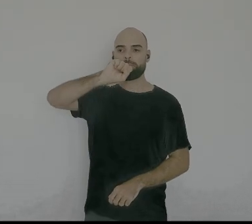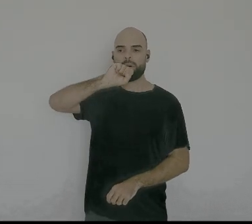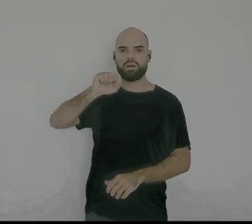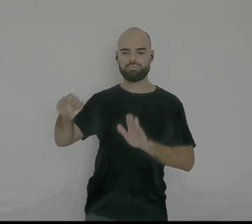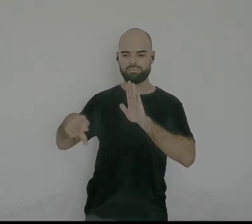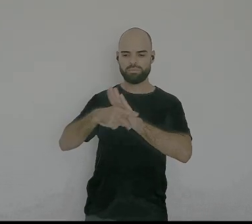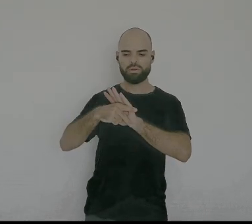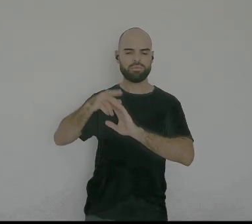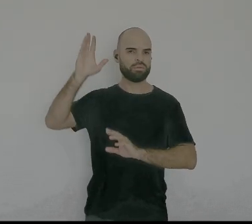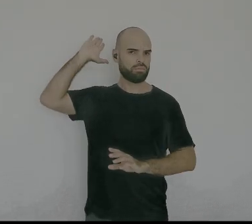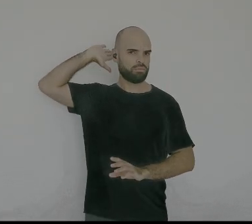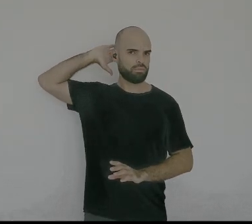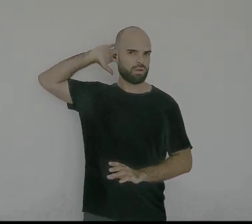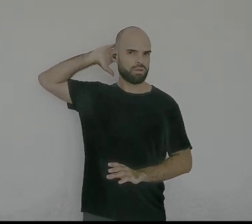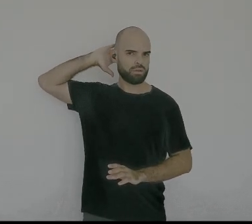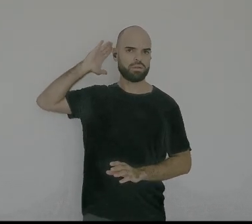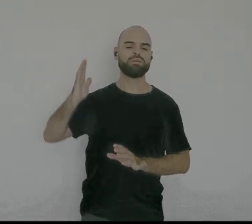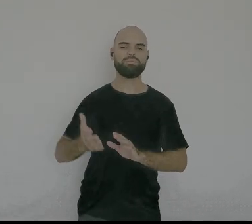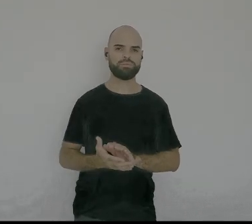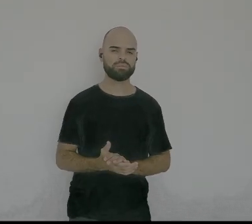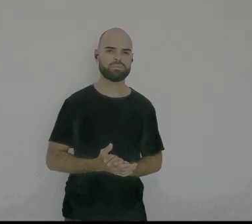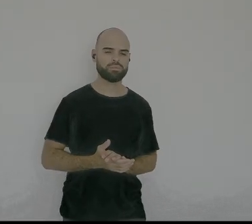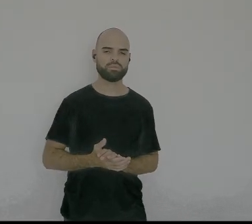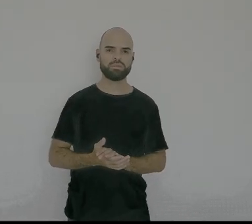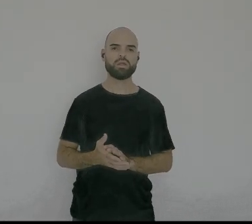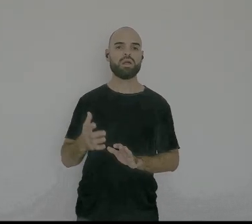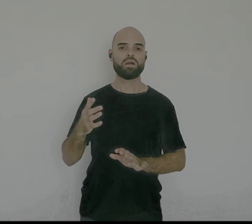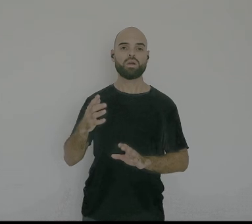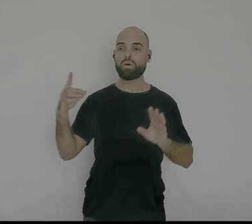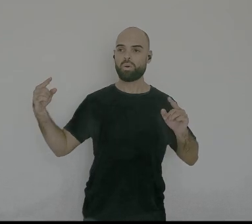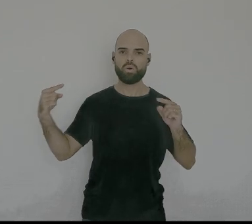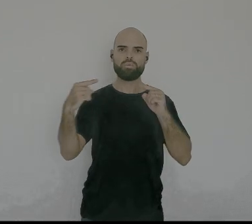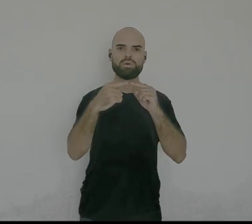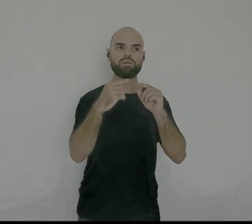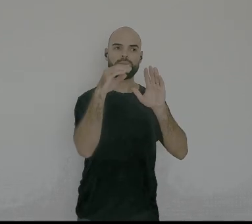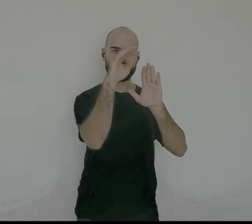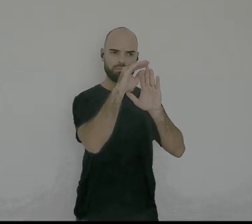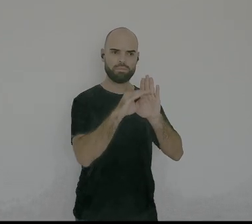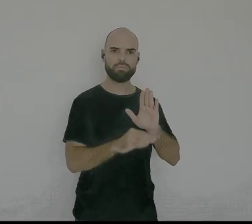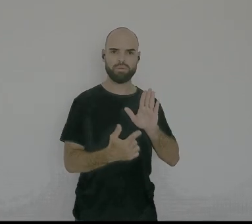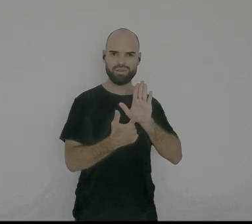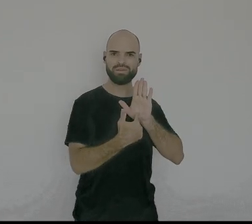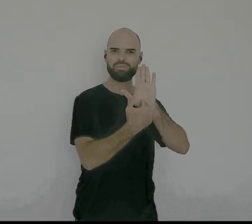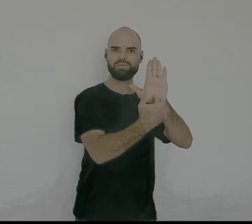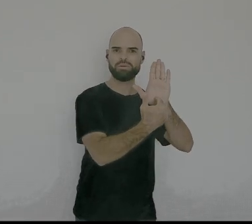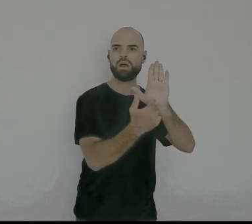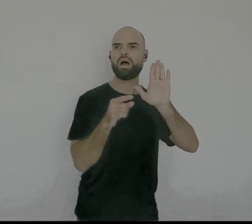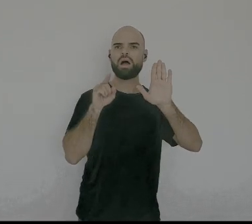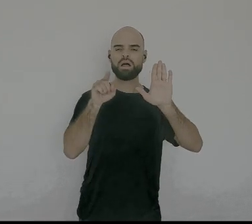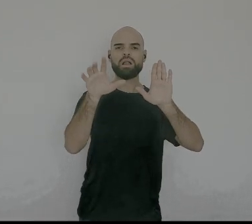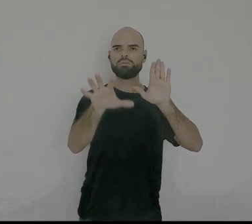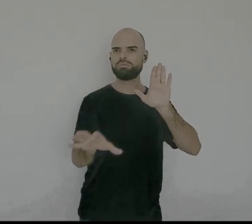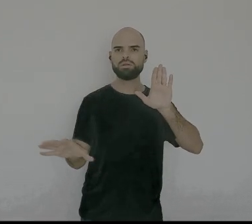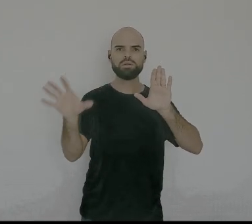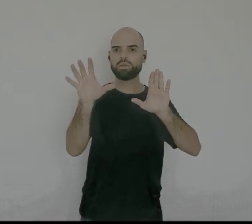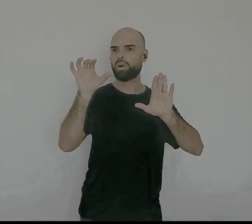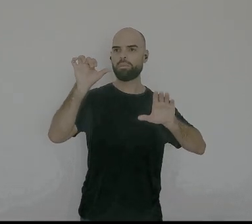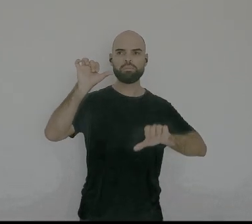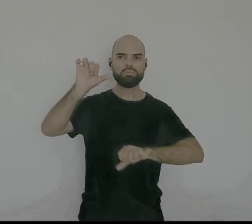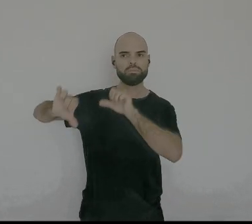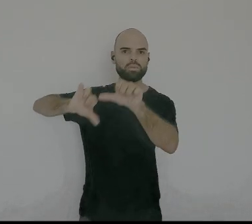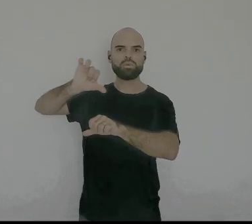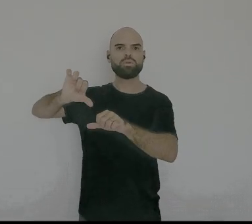Mãe Paranaense, né, em que tudo isso foi feito e mudou